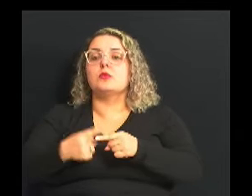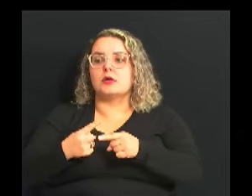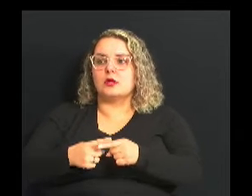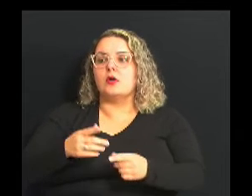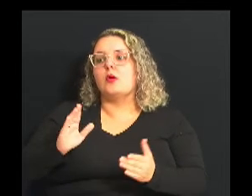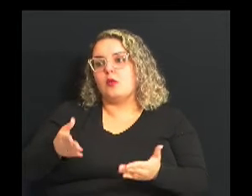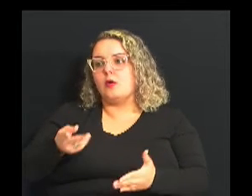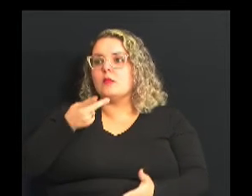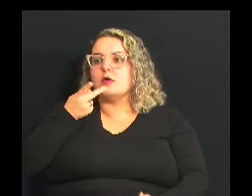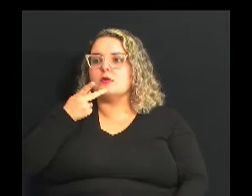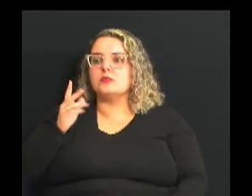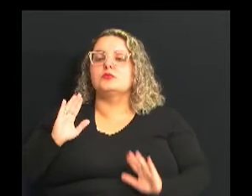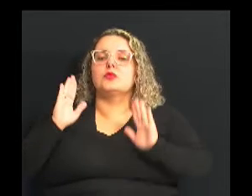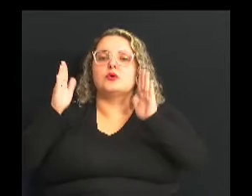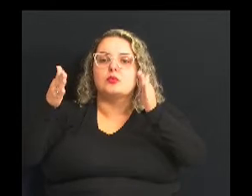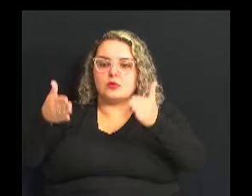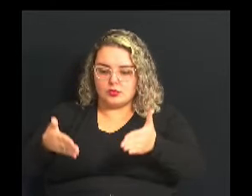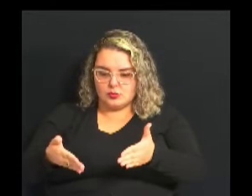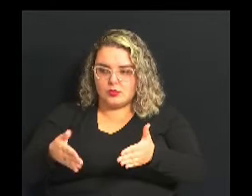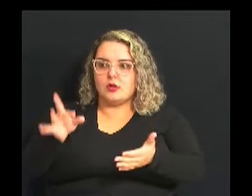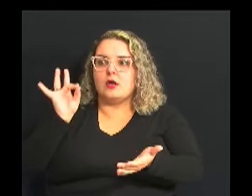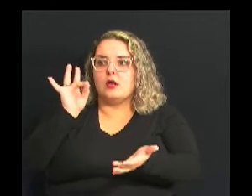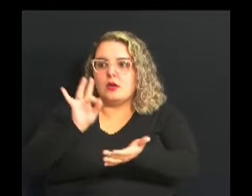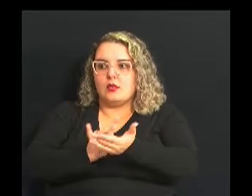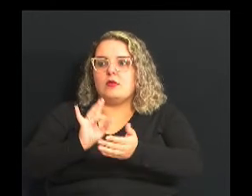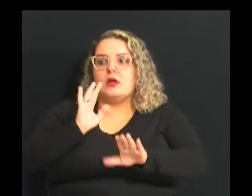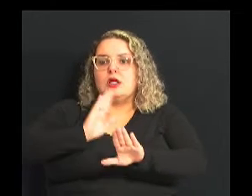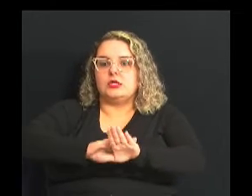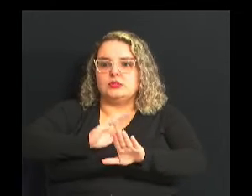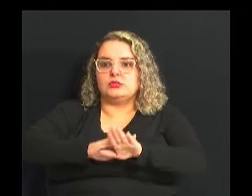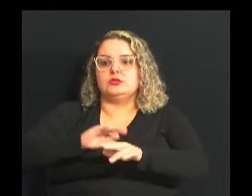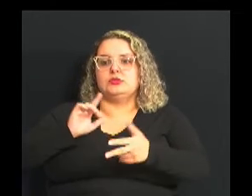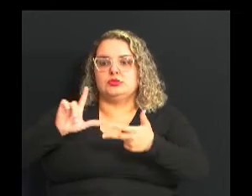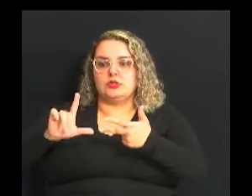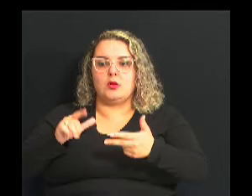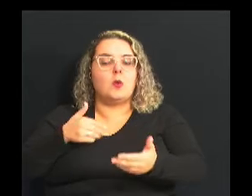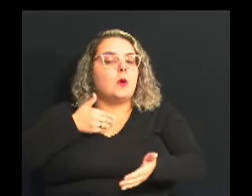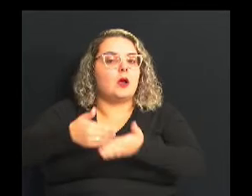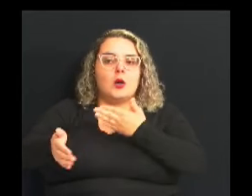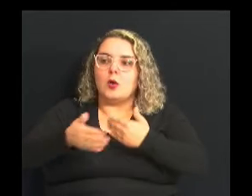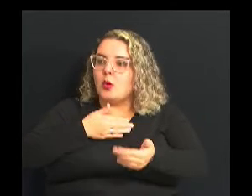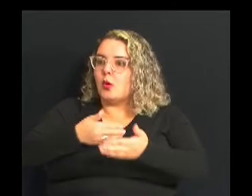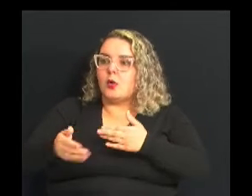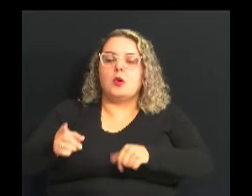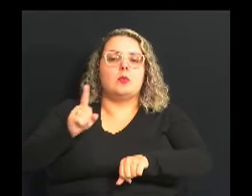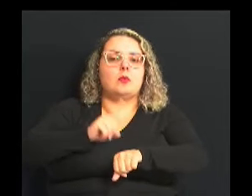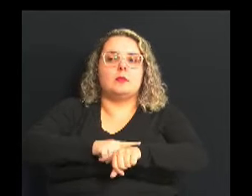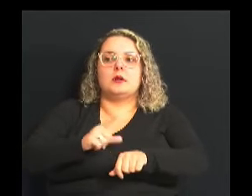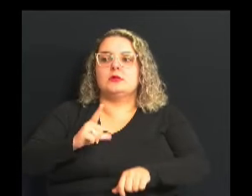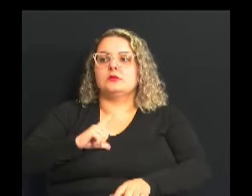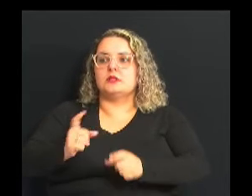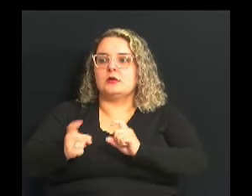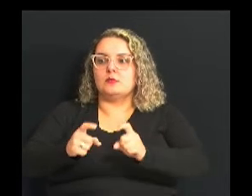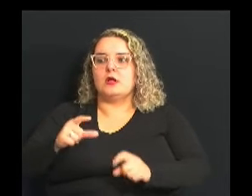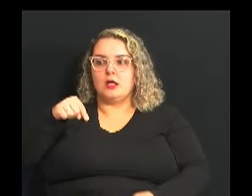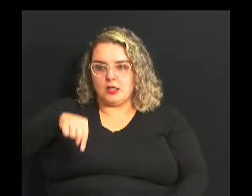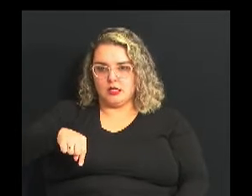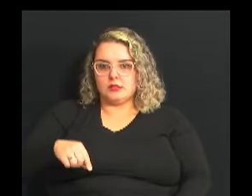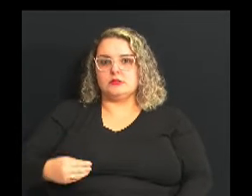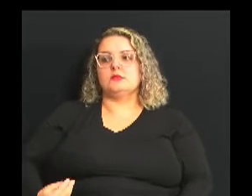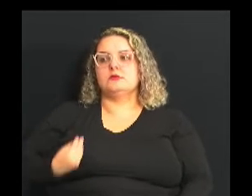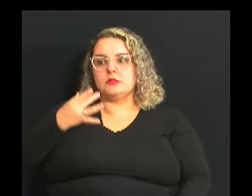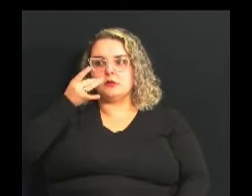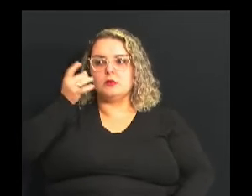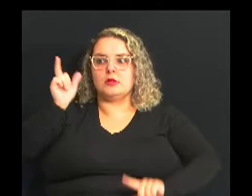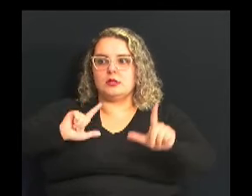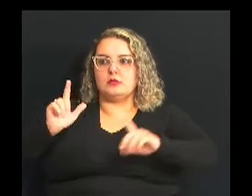nosso foco são efetivamente as ações legislativas. Então, a qualquer momento que tem qualquer reunião, essa reunião, por exemplo, está sendo transmitida pela TV